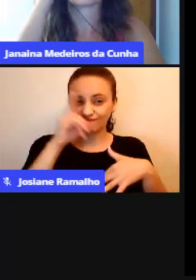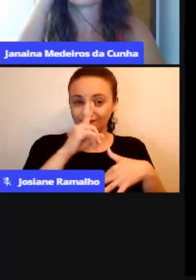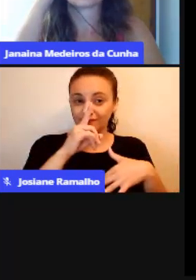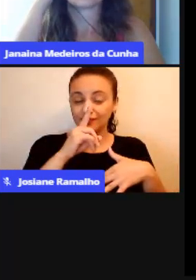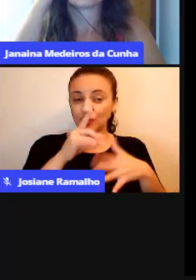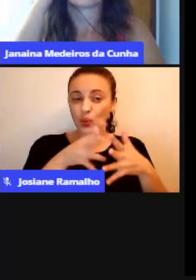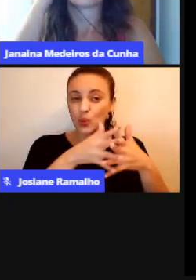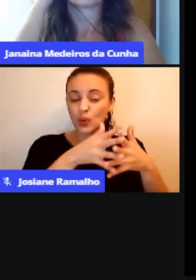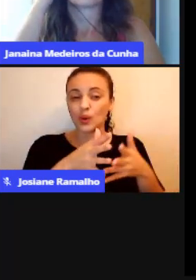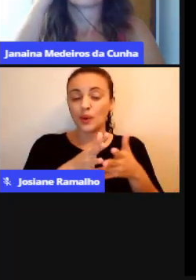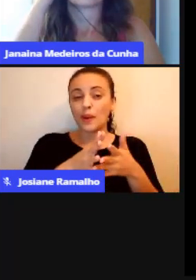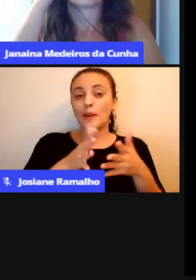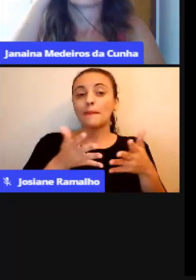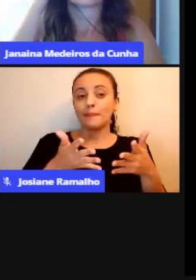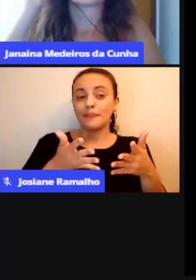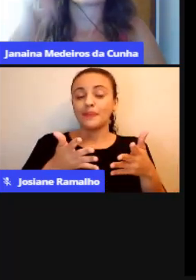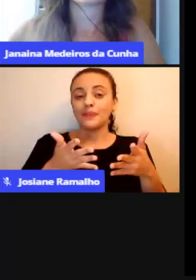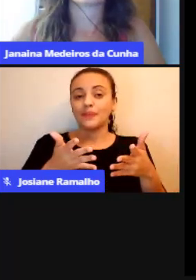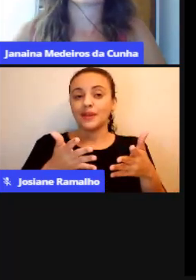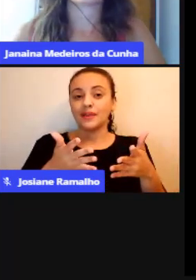próximo slide.